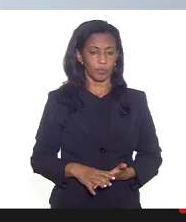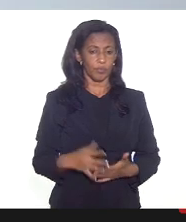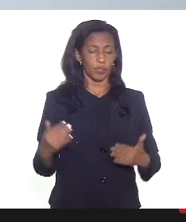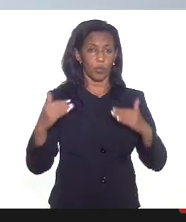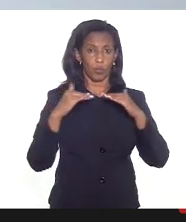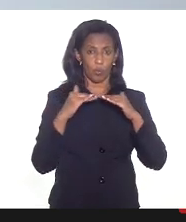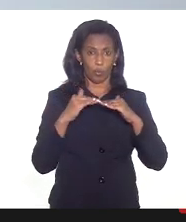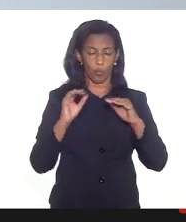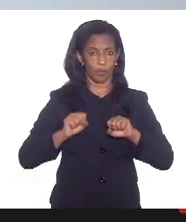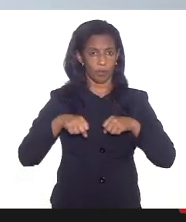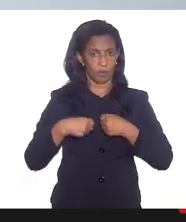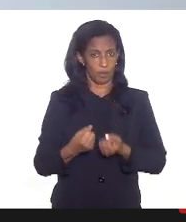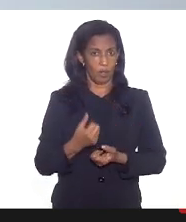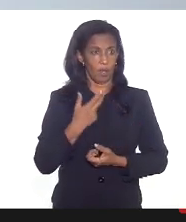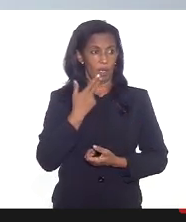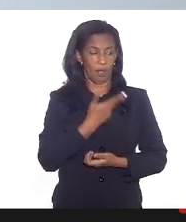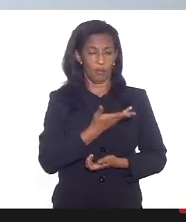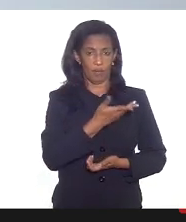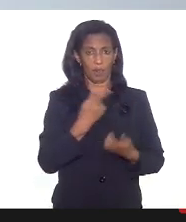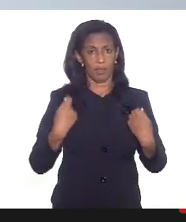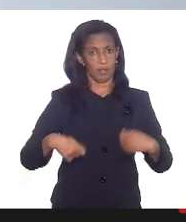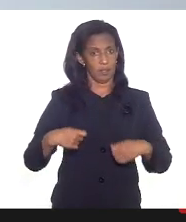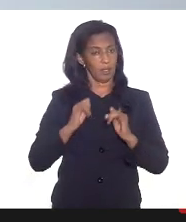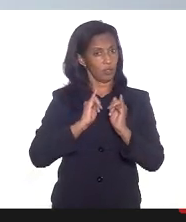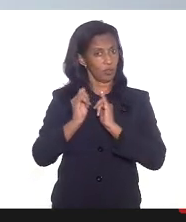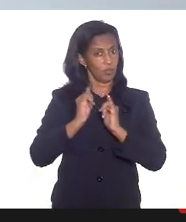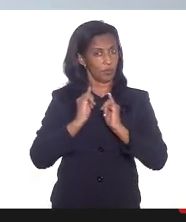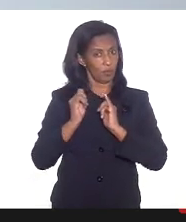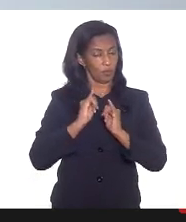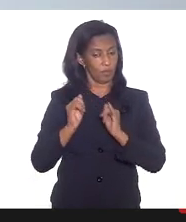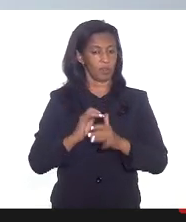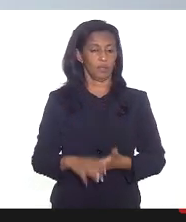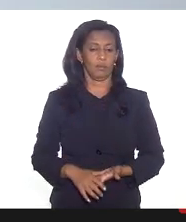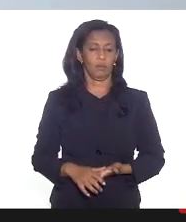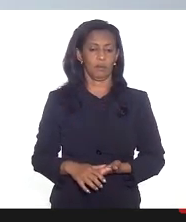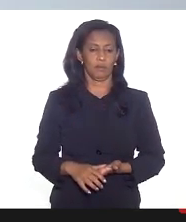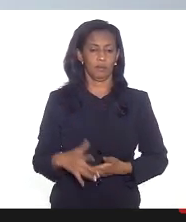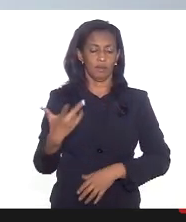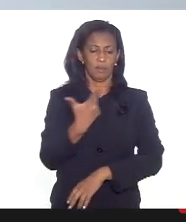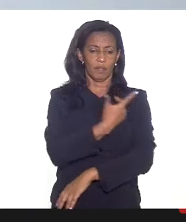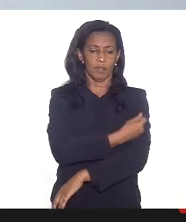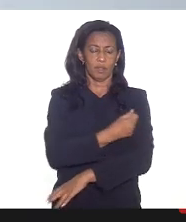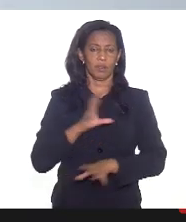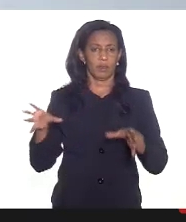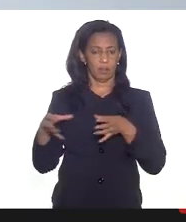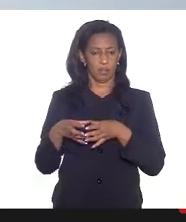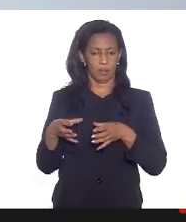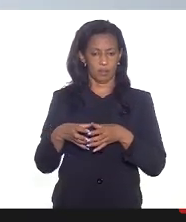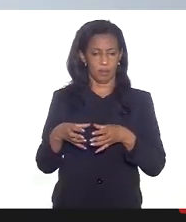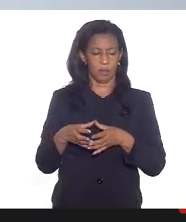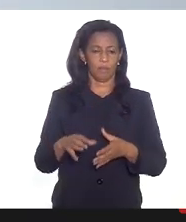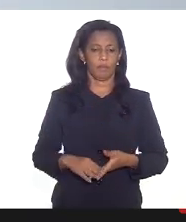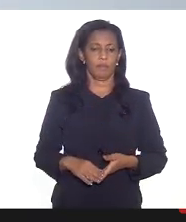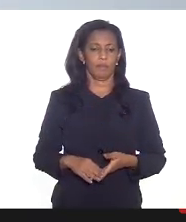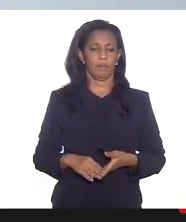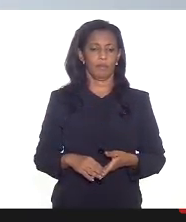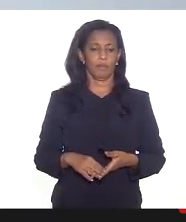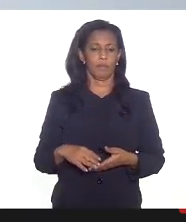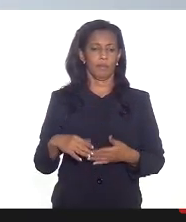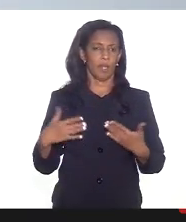concordo reforça aquela dela estão da necessidade de informação de publicização da vacinação desse grupo é